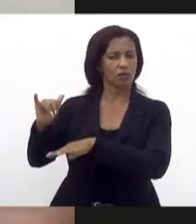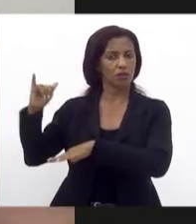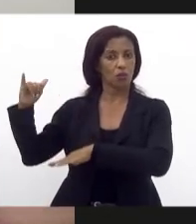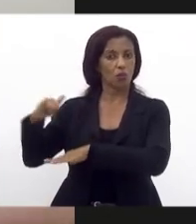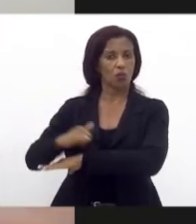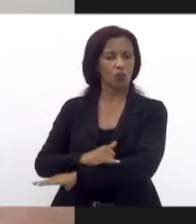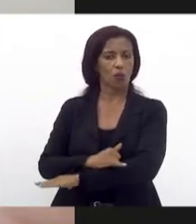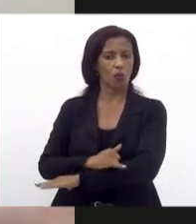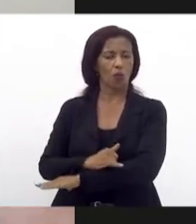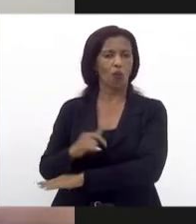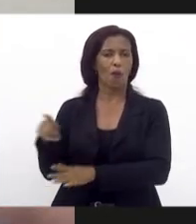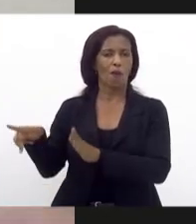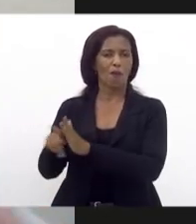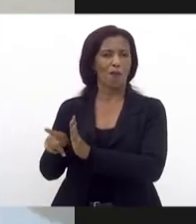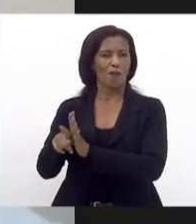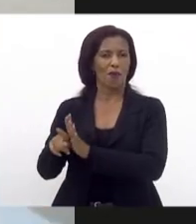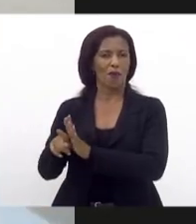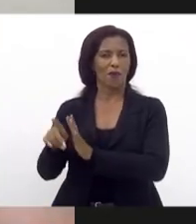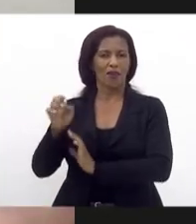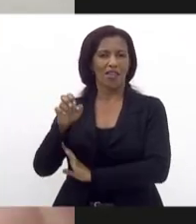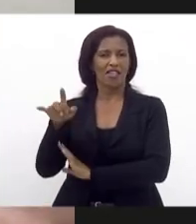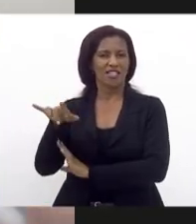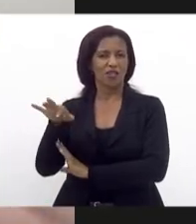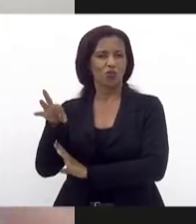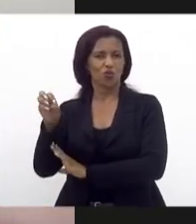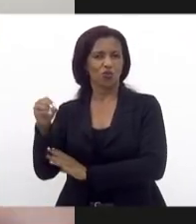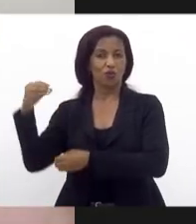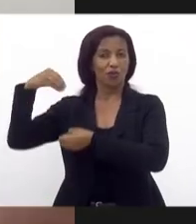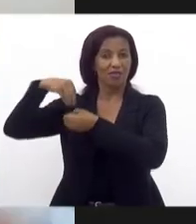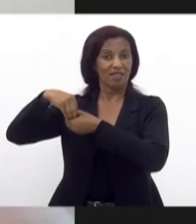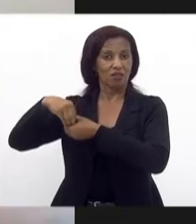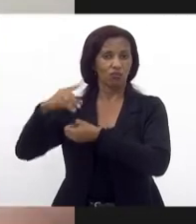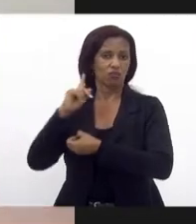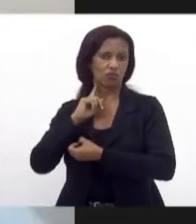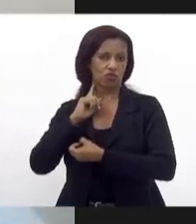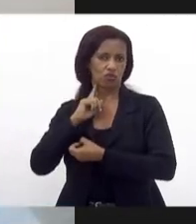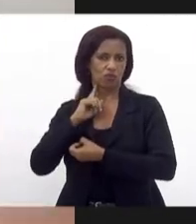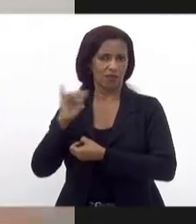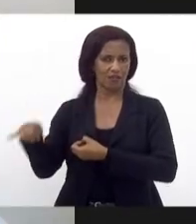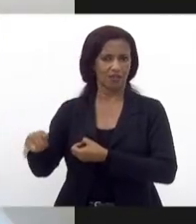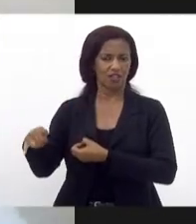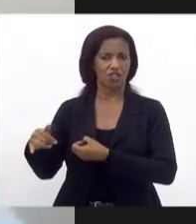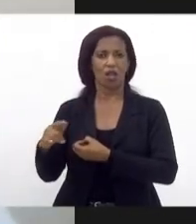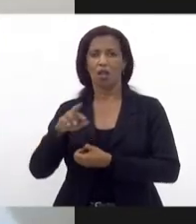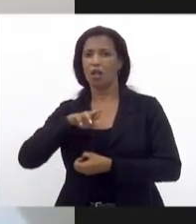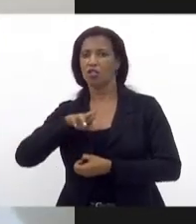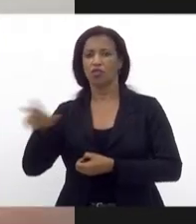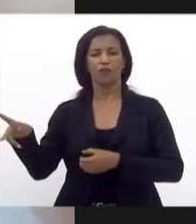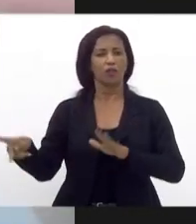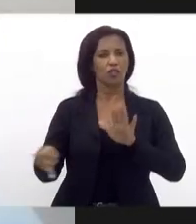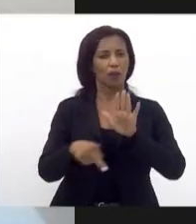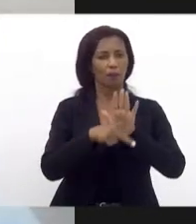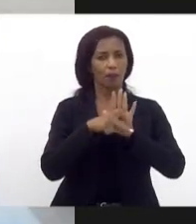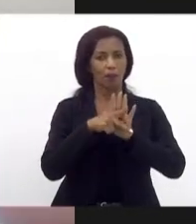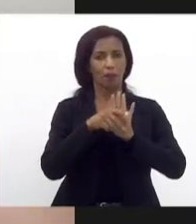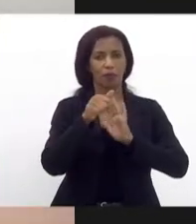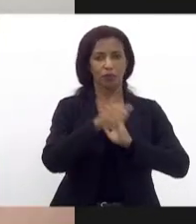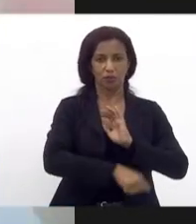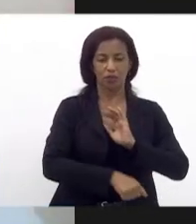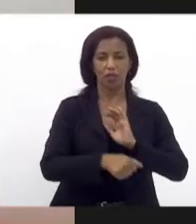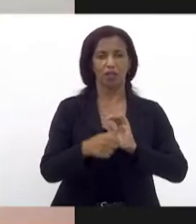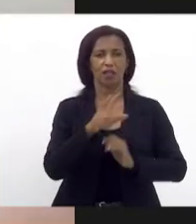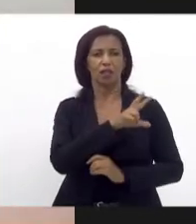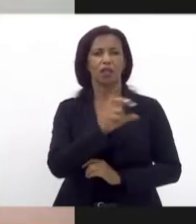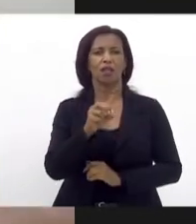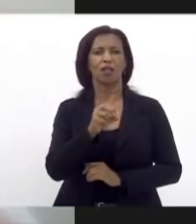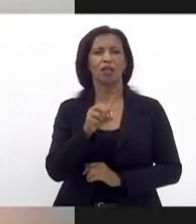voos executivos e voos regionais dentro de Minas, que vai ao encontro da proposta de vocês, que são voos até